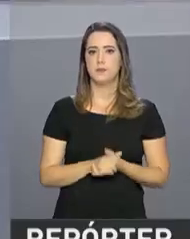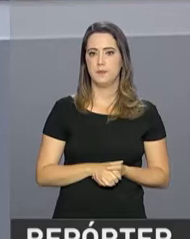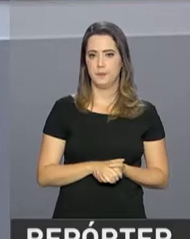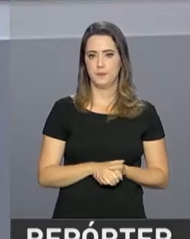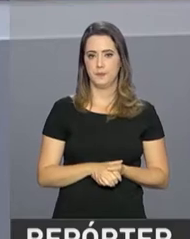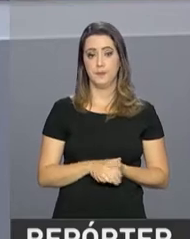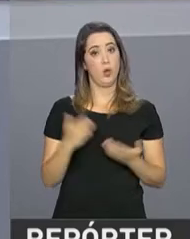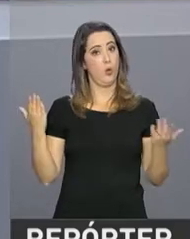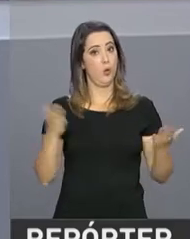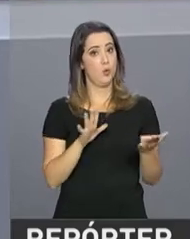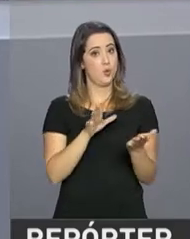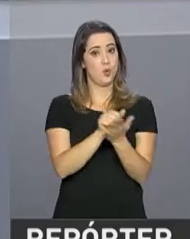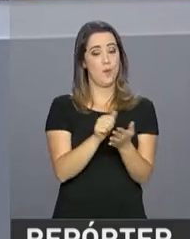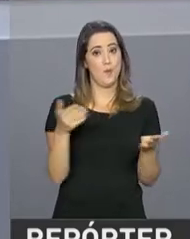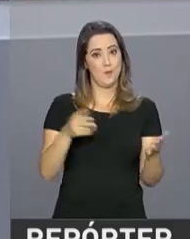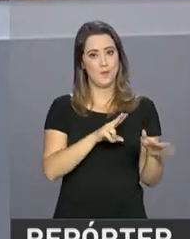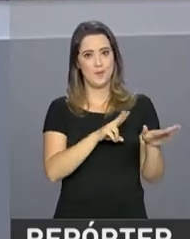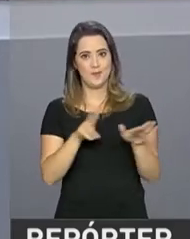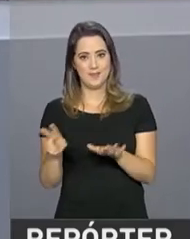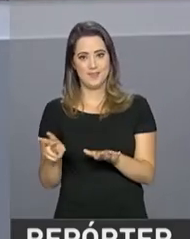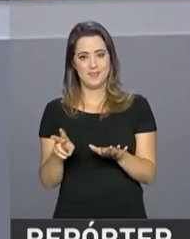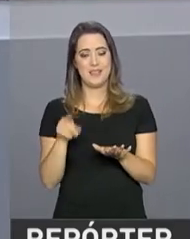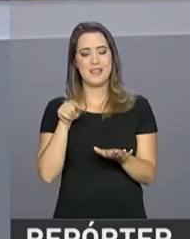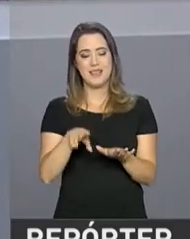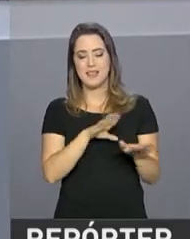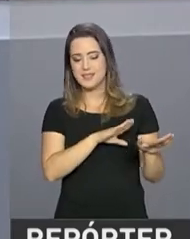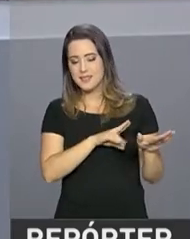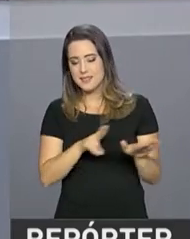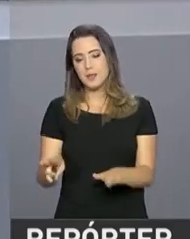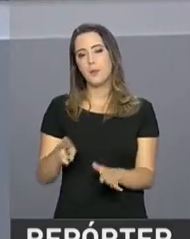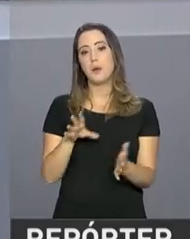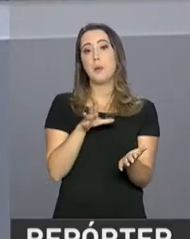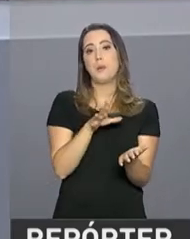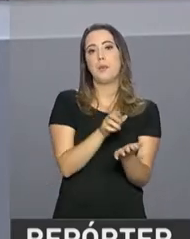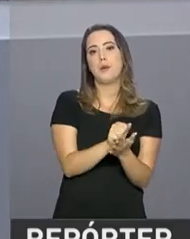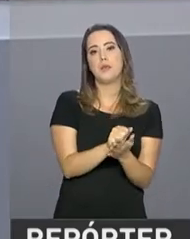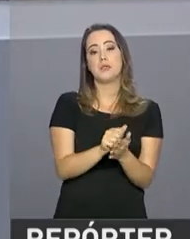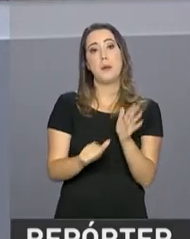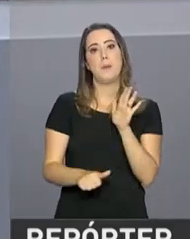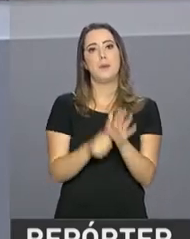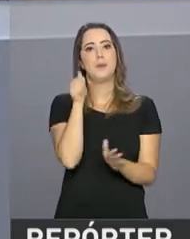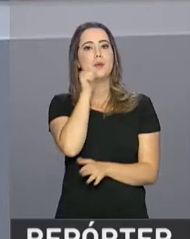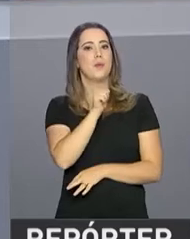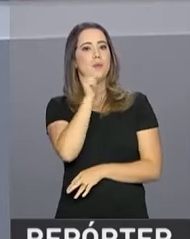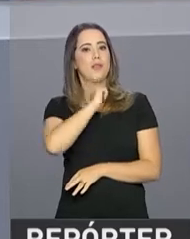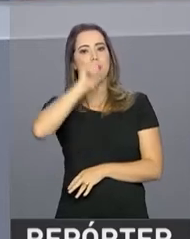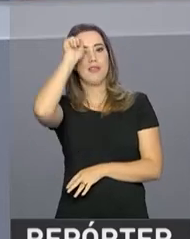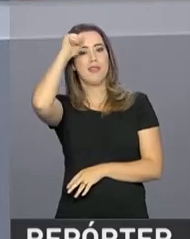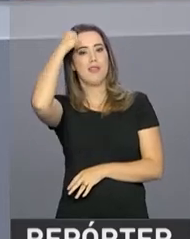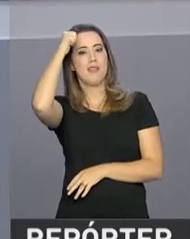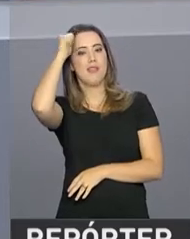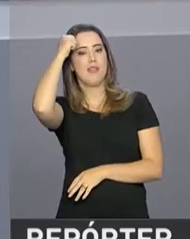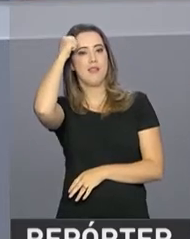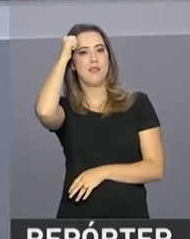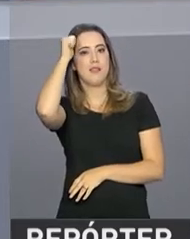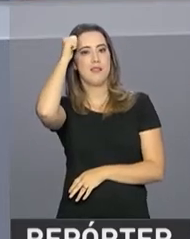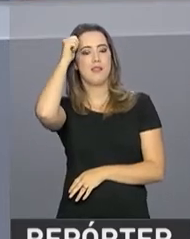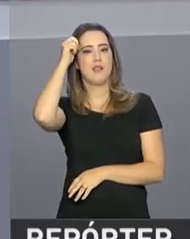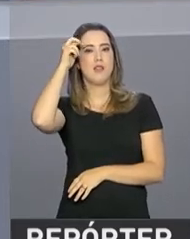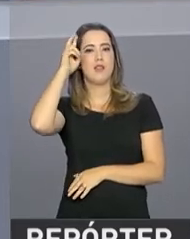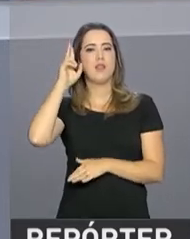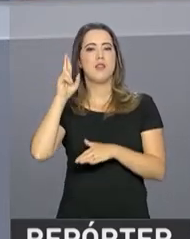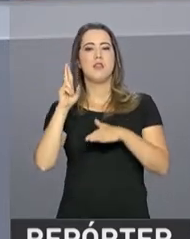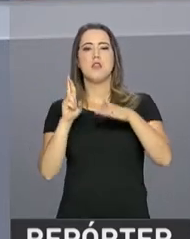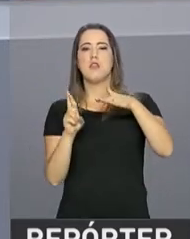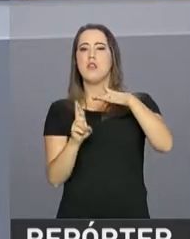tomou posse esta semana a primeira mulher negra a reitora da universidade federal do brasil é joana angélica guimarães